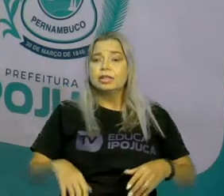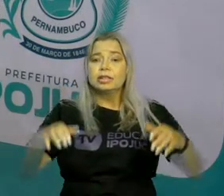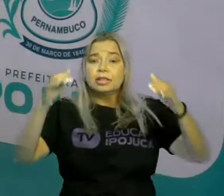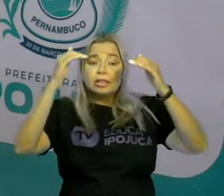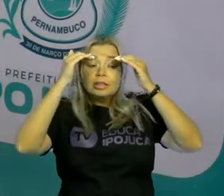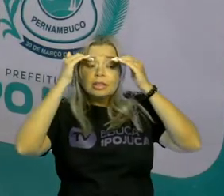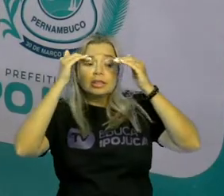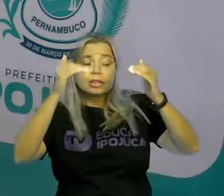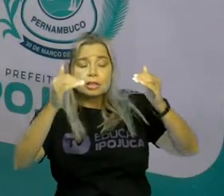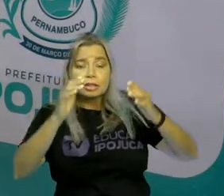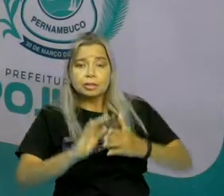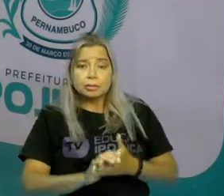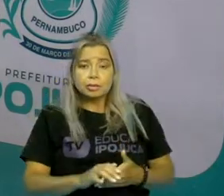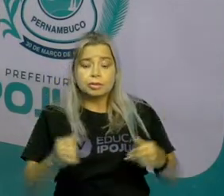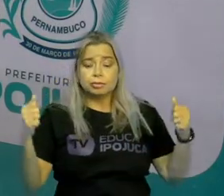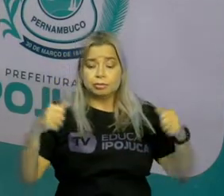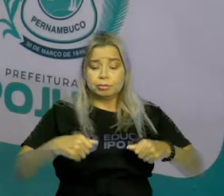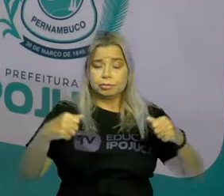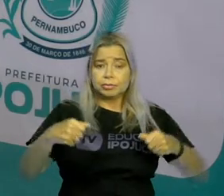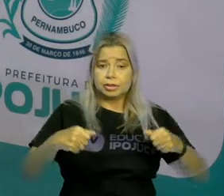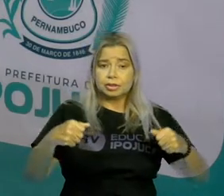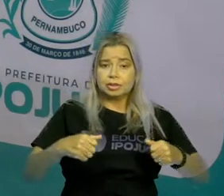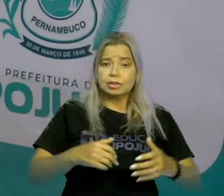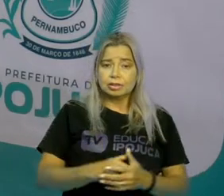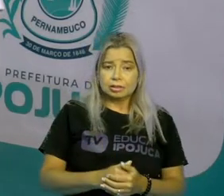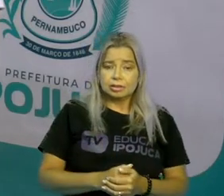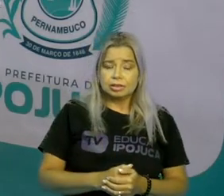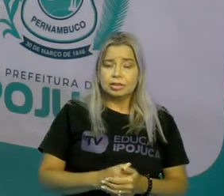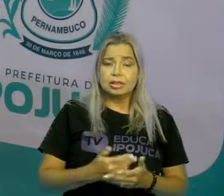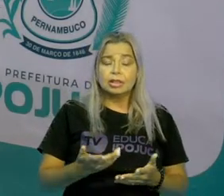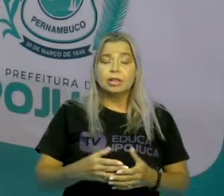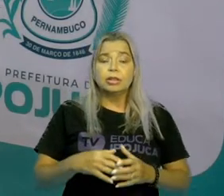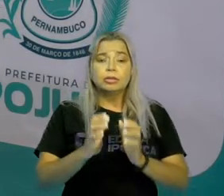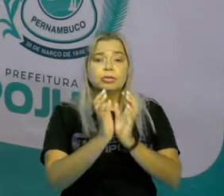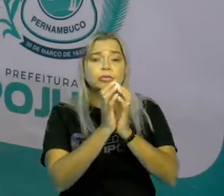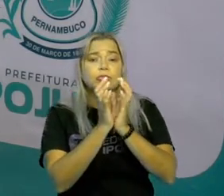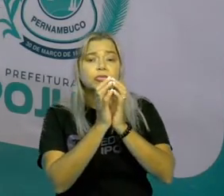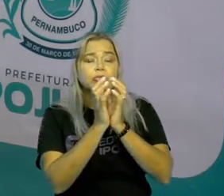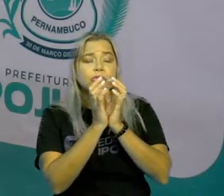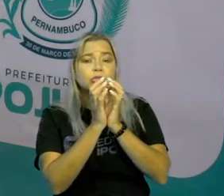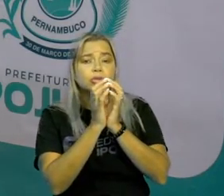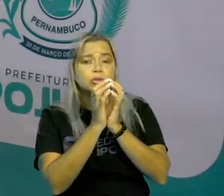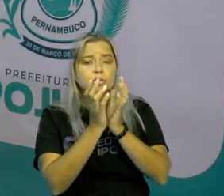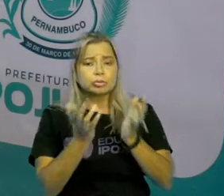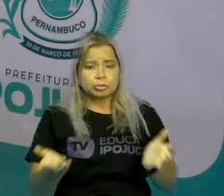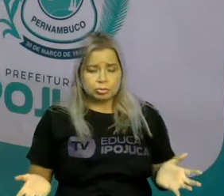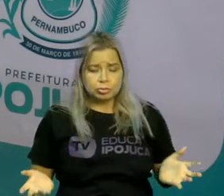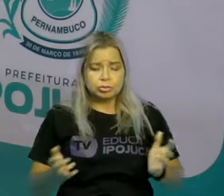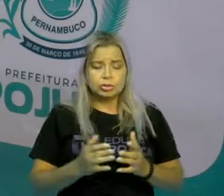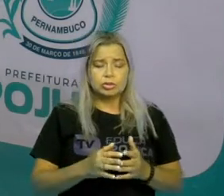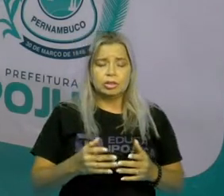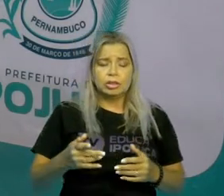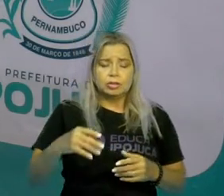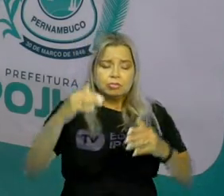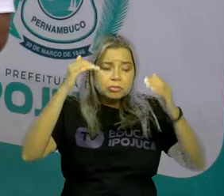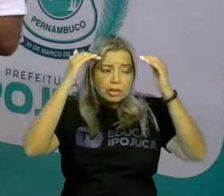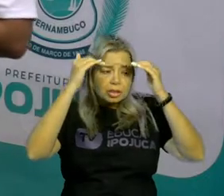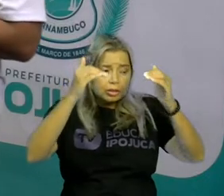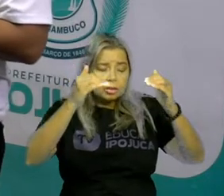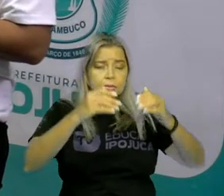entre processos, entre grupos, que a gente precisa ter esse respeito entre grupo, entre pessoas, não é